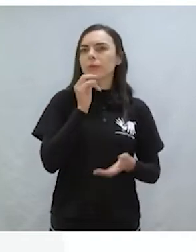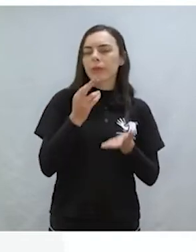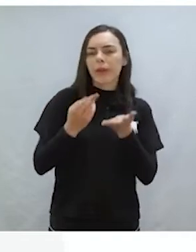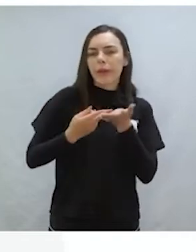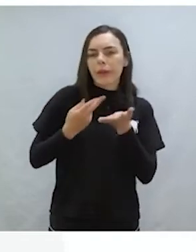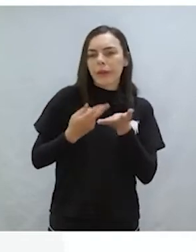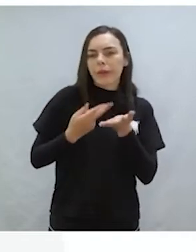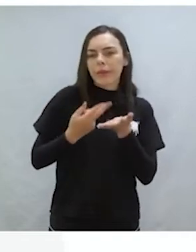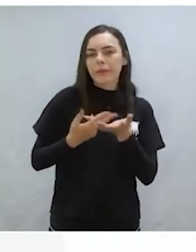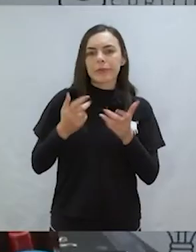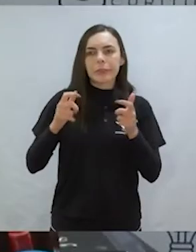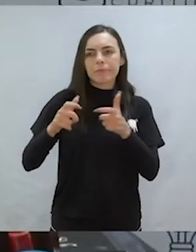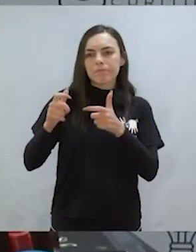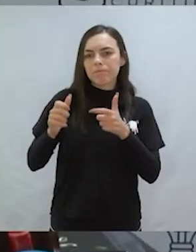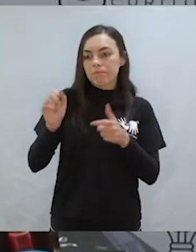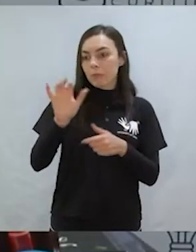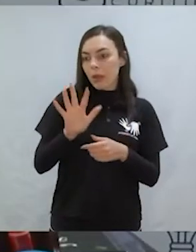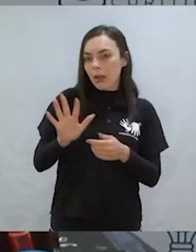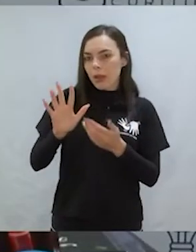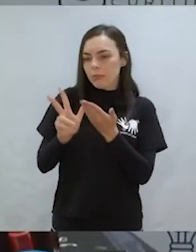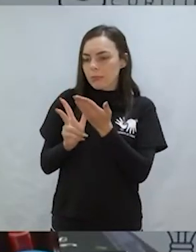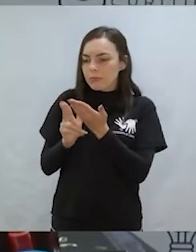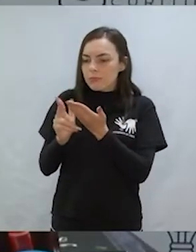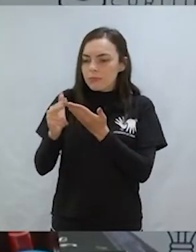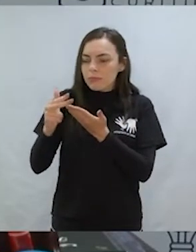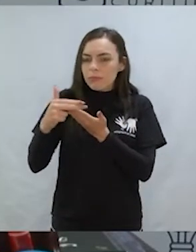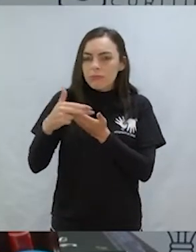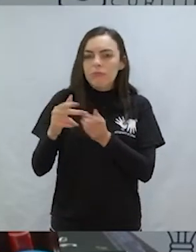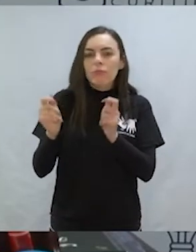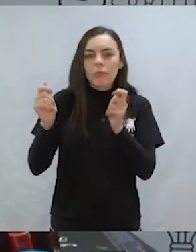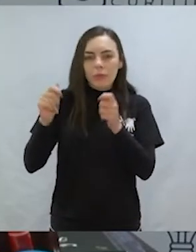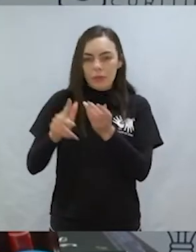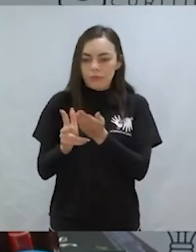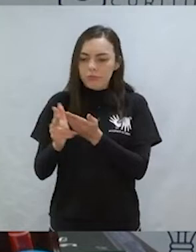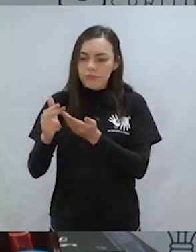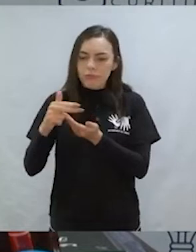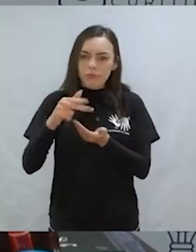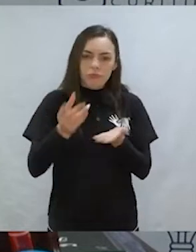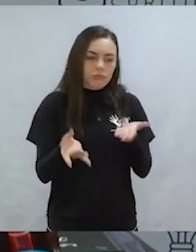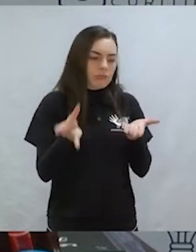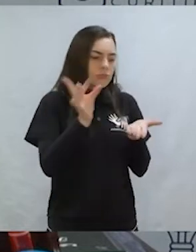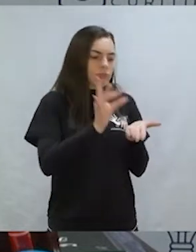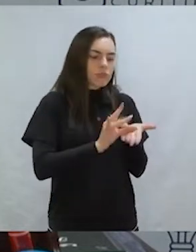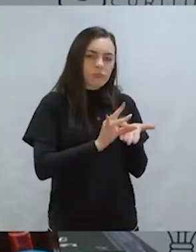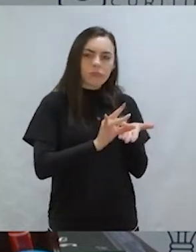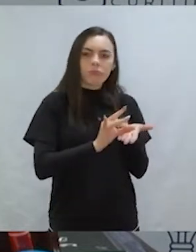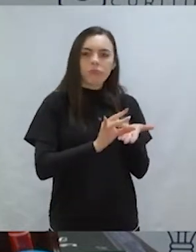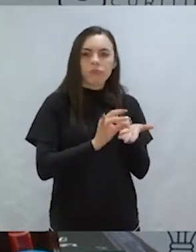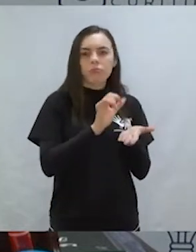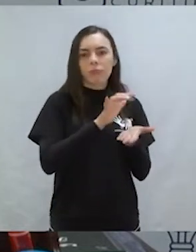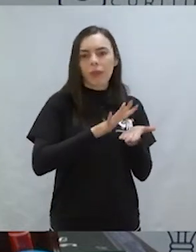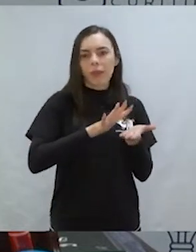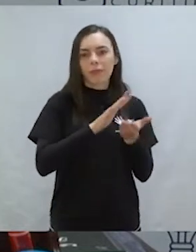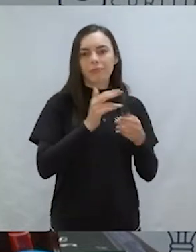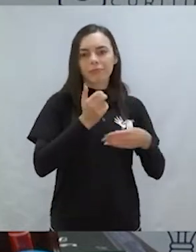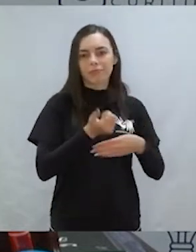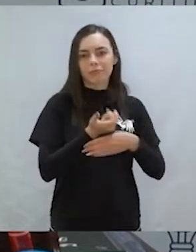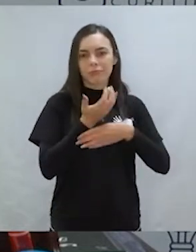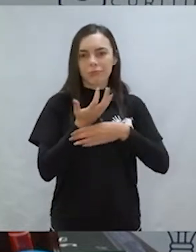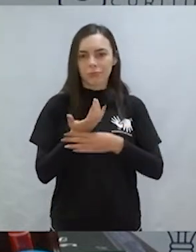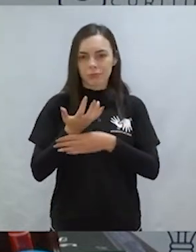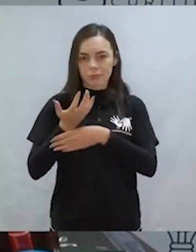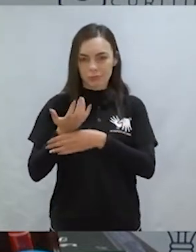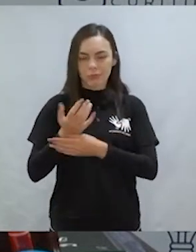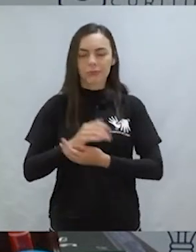você achar em alguma revista, em algum lugar que você possa recortar, você recorta e cola a